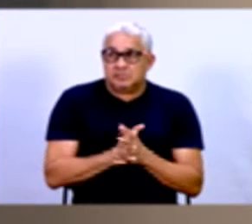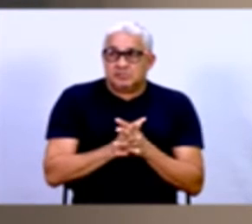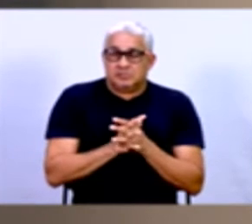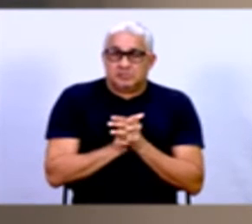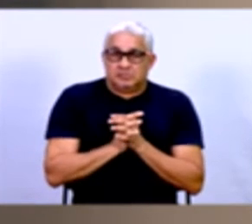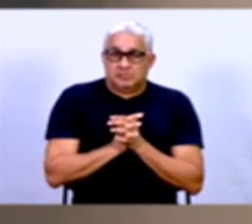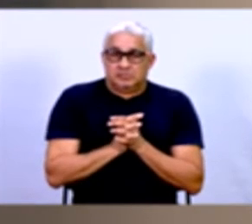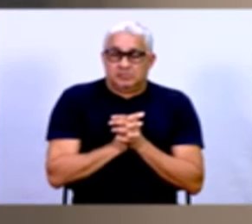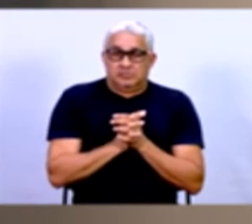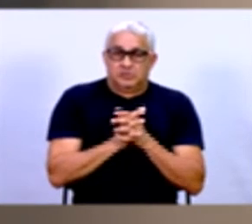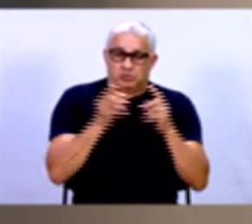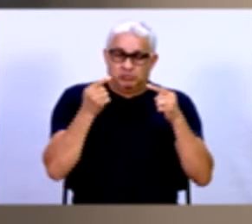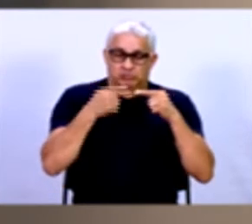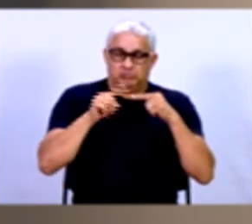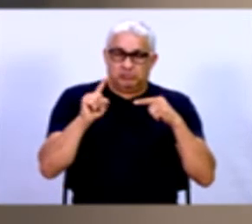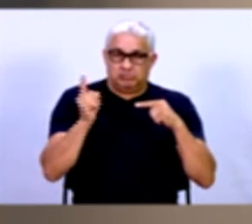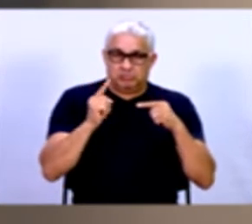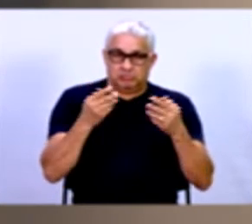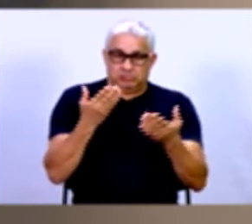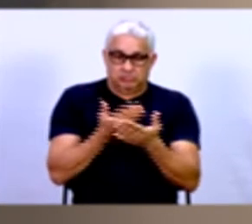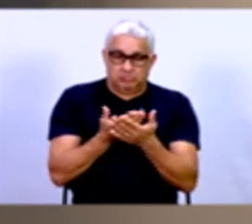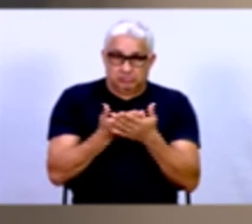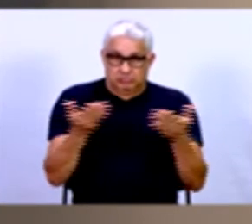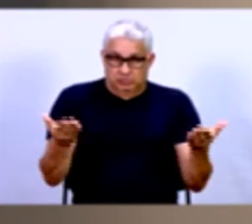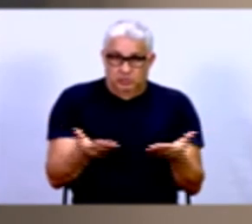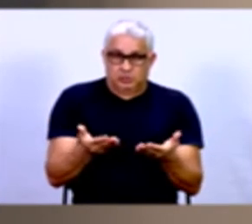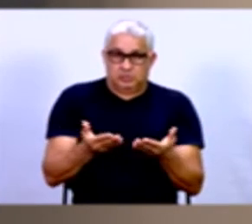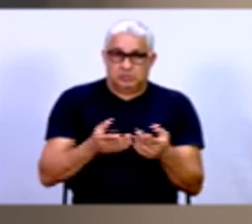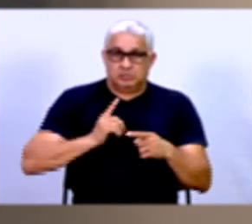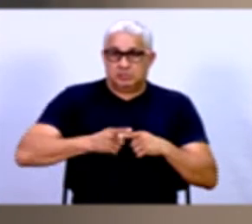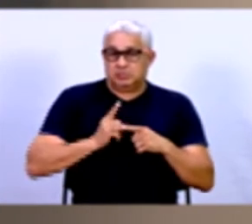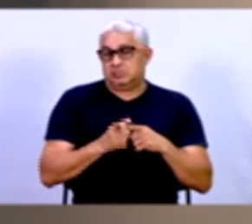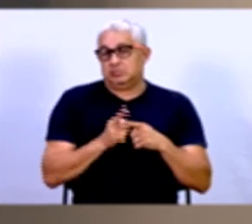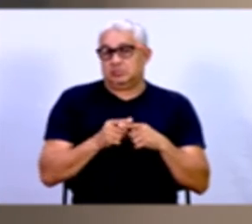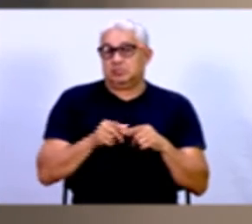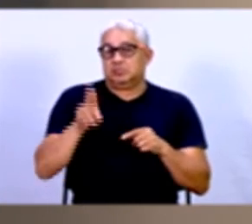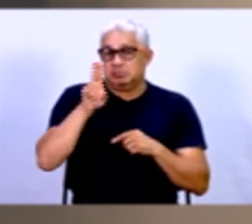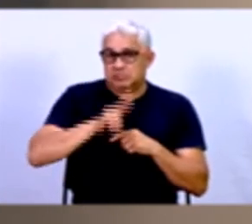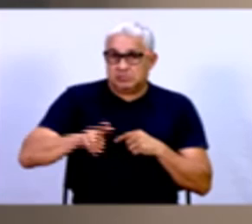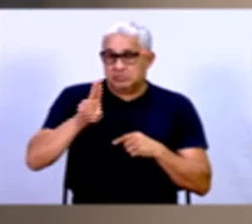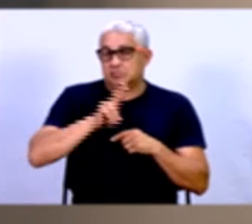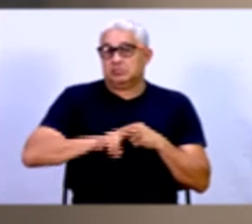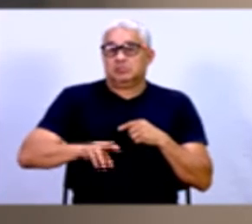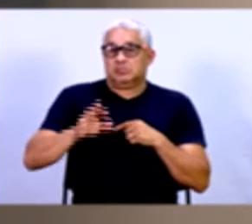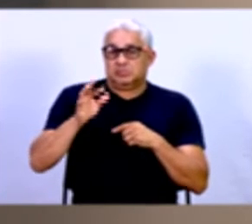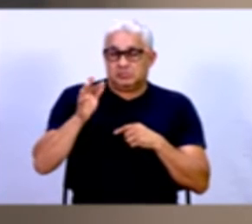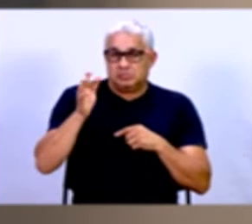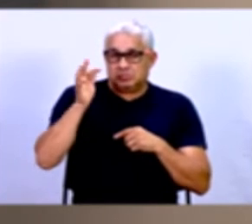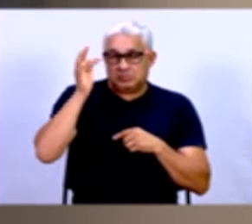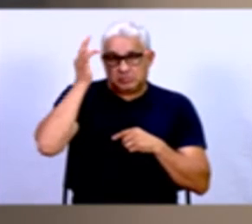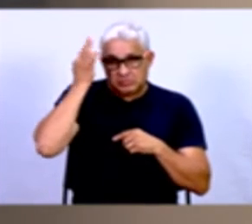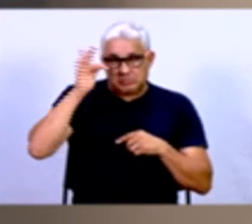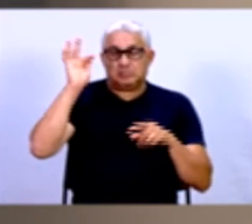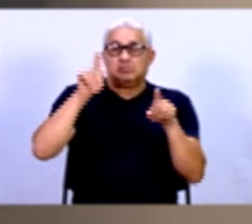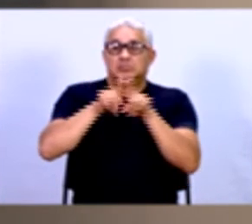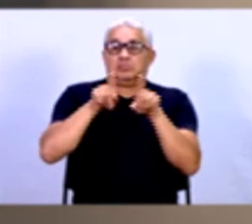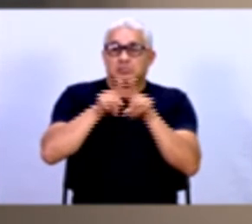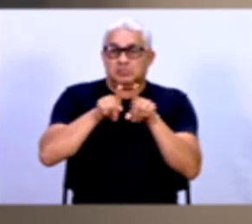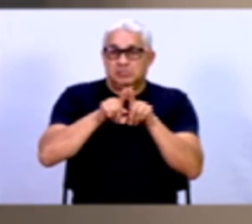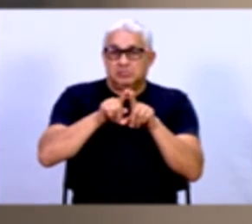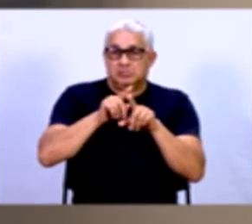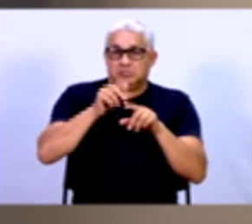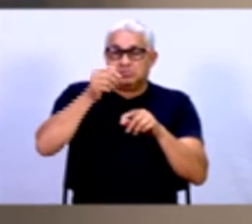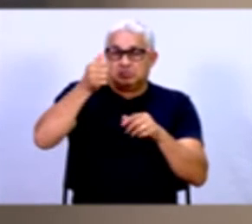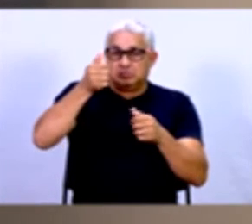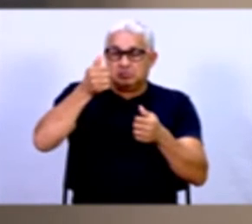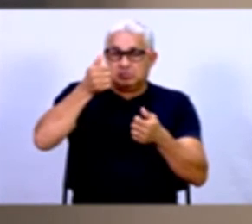não convém a nossa aula aqui, porque os métodos experimentais, eles são mais utilizados na física, na química. Por exemplo, se eu